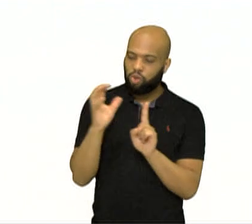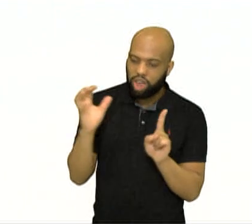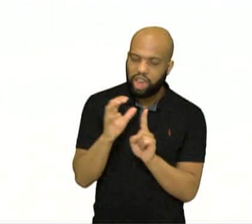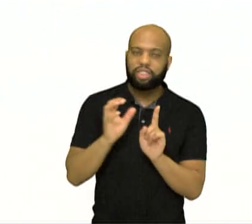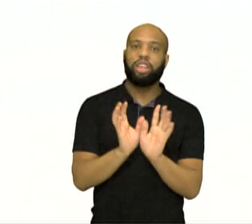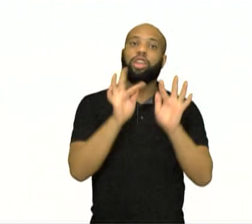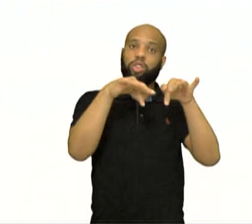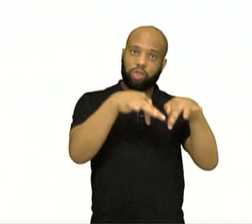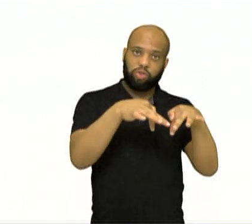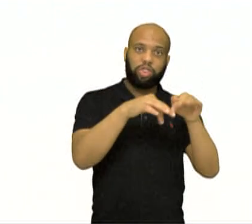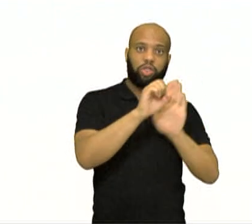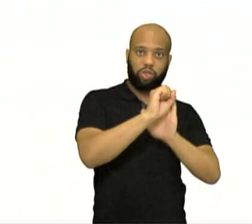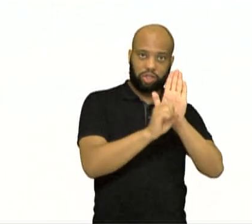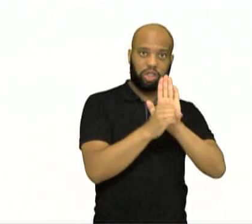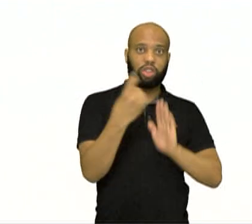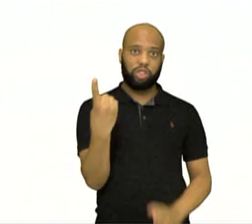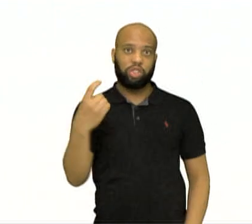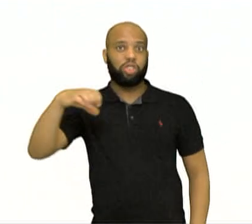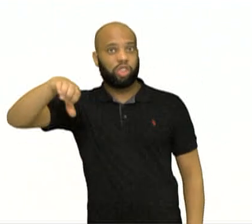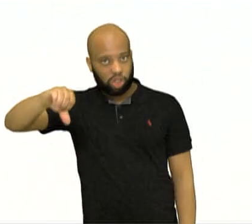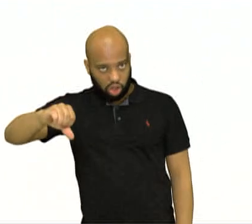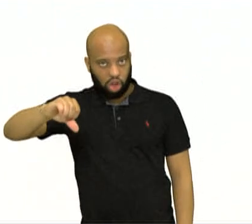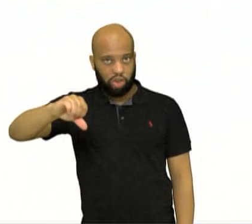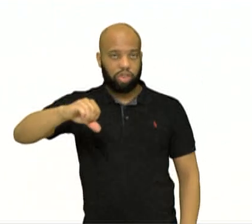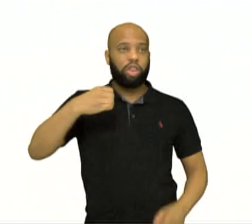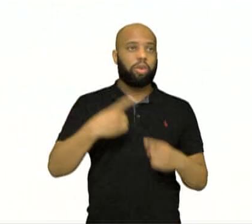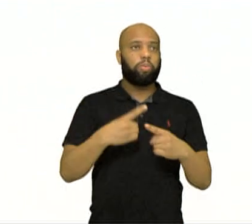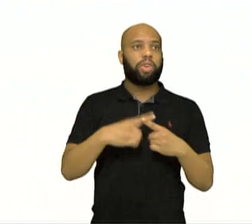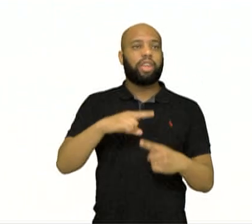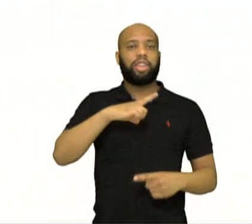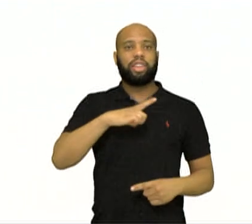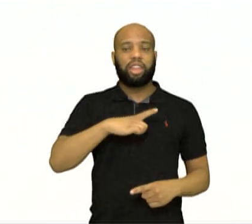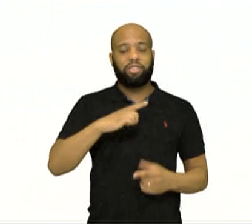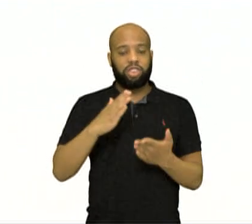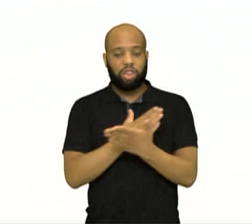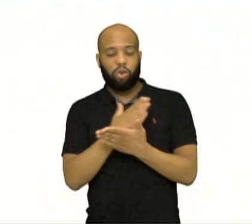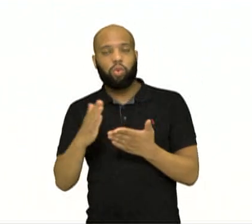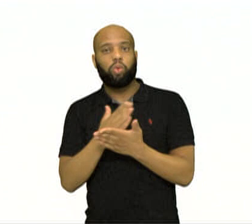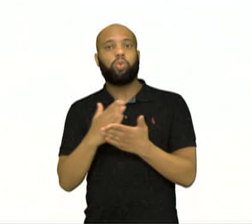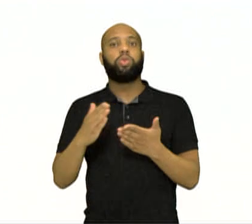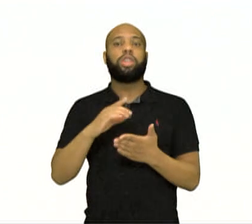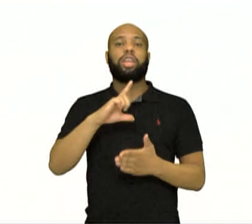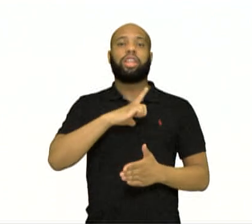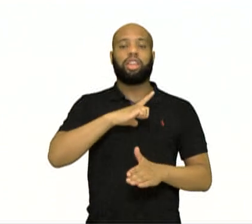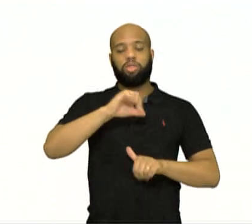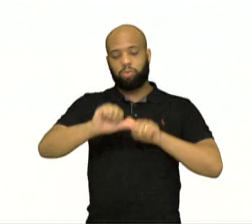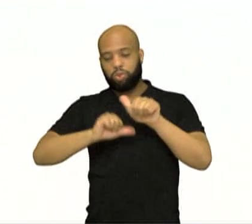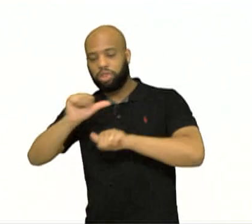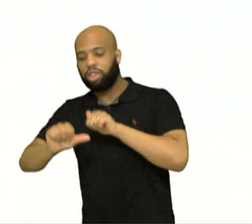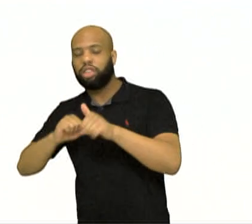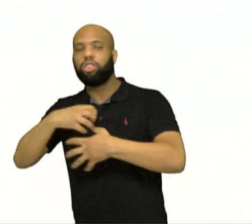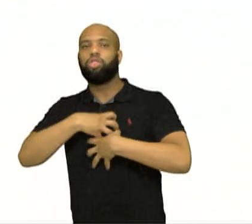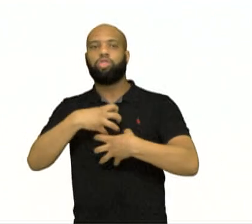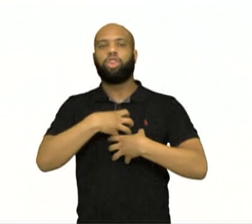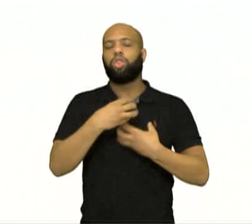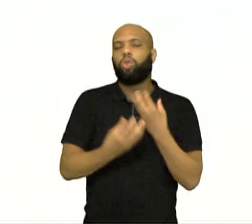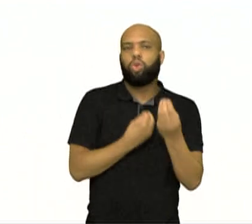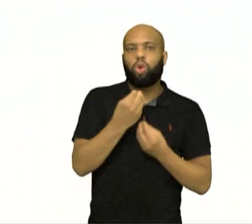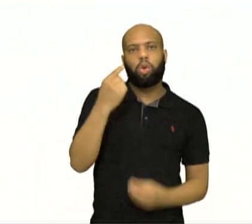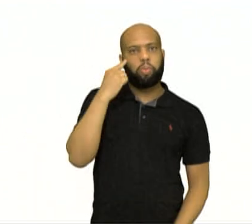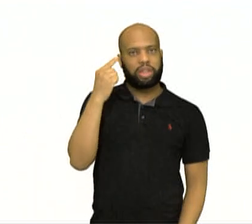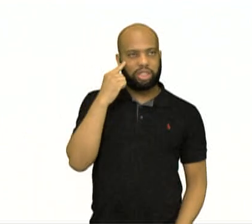XIX e início do século XX, entre aqueles que proporcionaram maior mudança no modo como se pensava a dança,